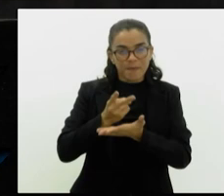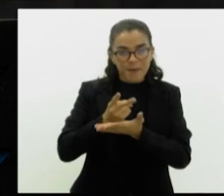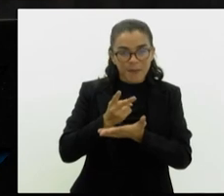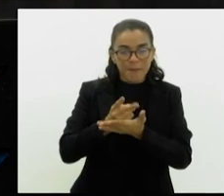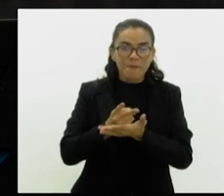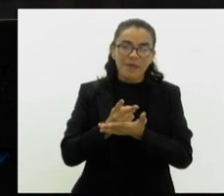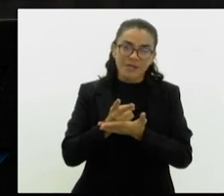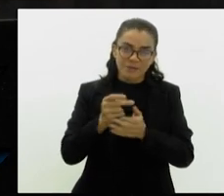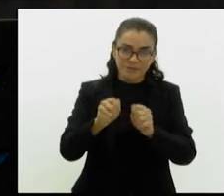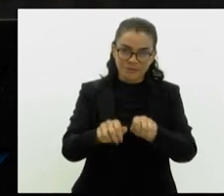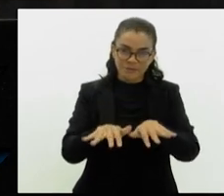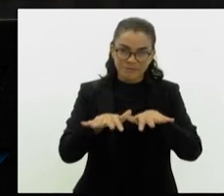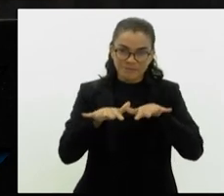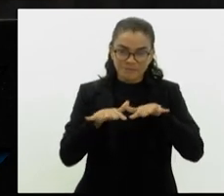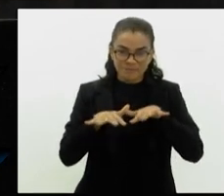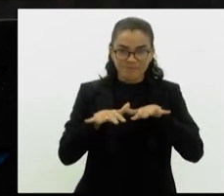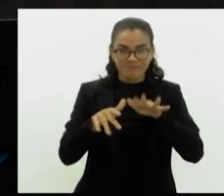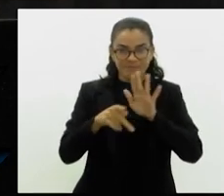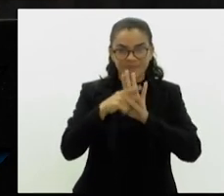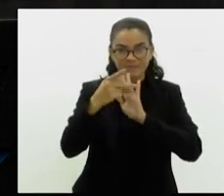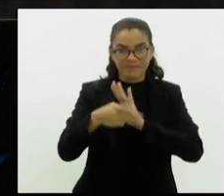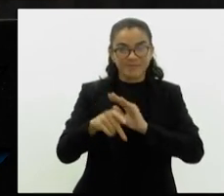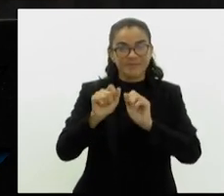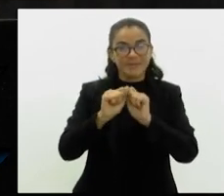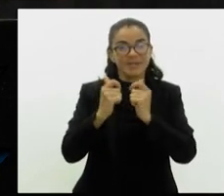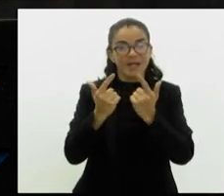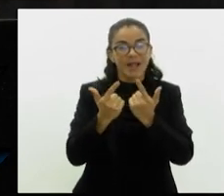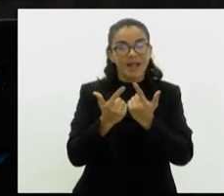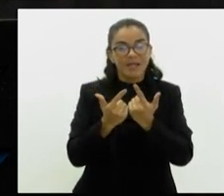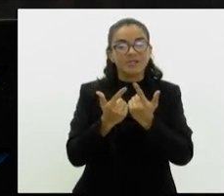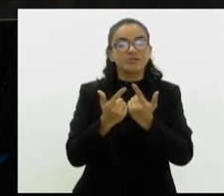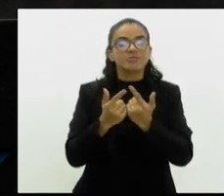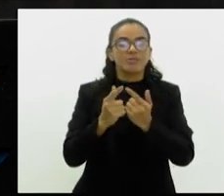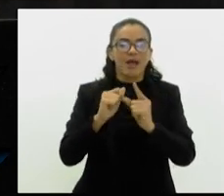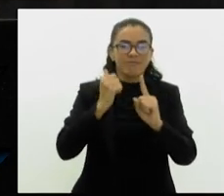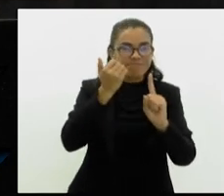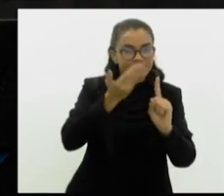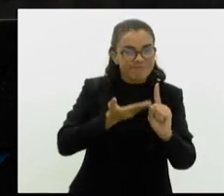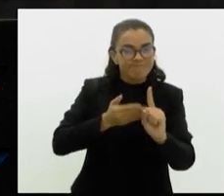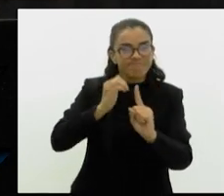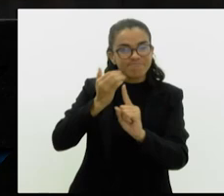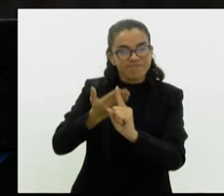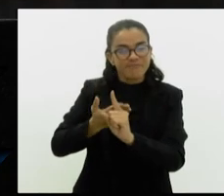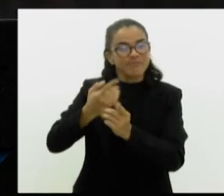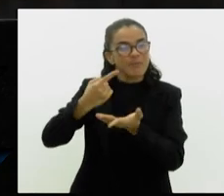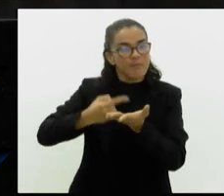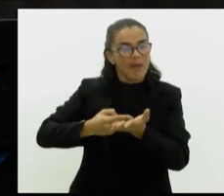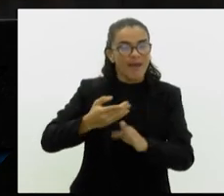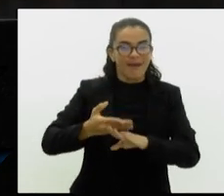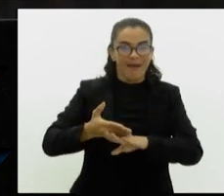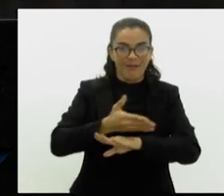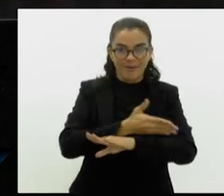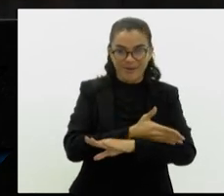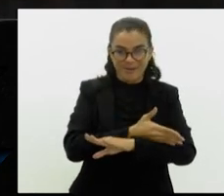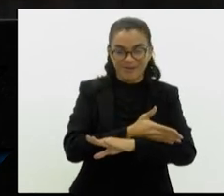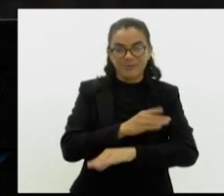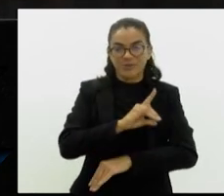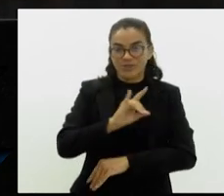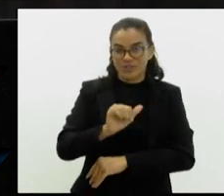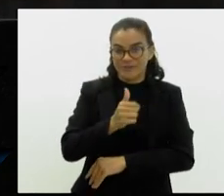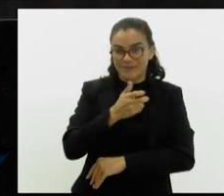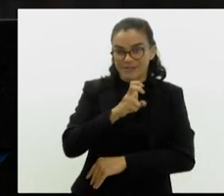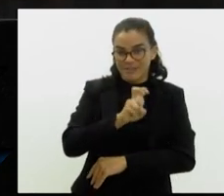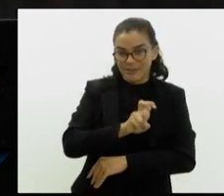Tribuna da casa no plenário da casa para fazer as homenagens devidas nós havíamos planejado no dia